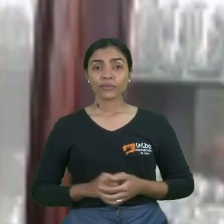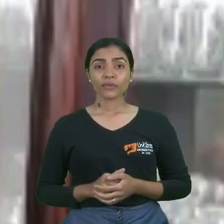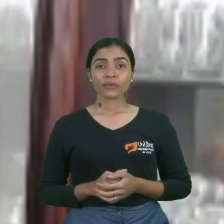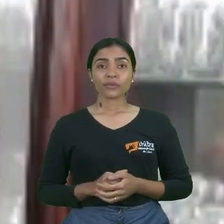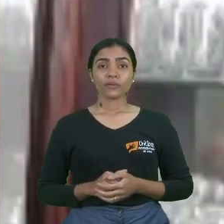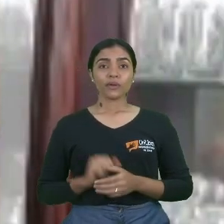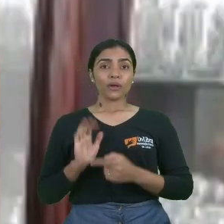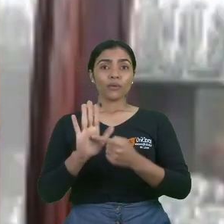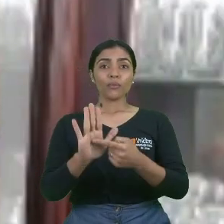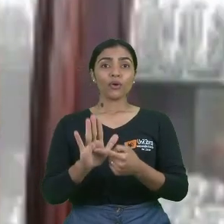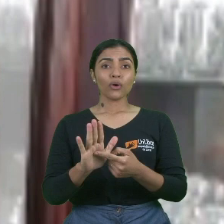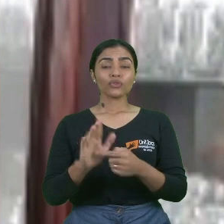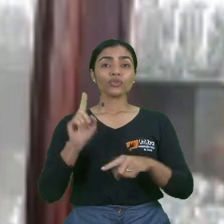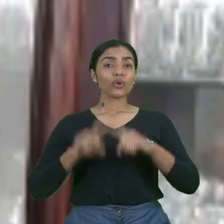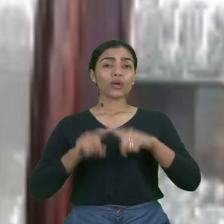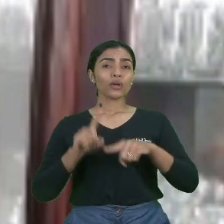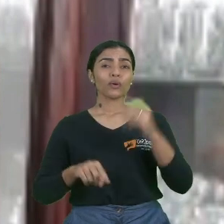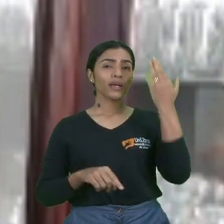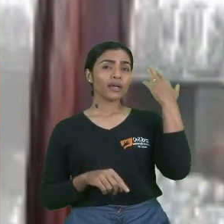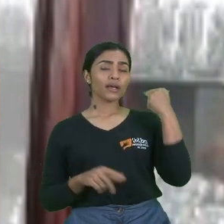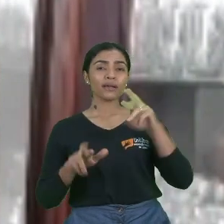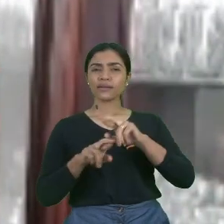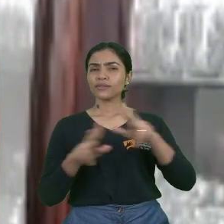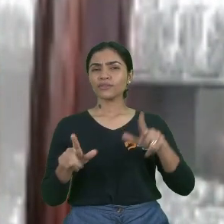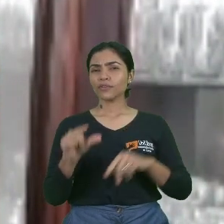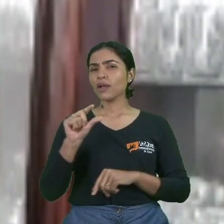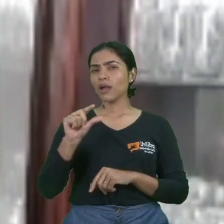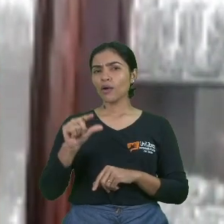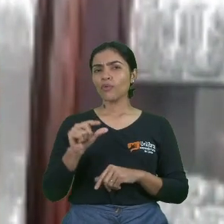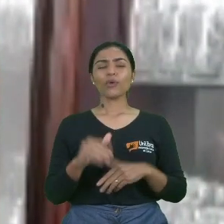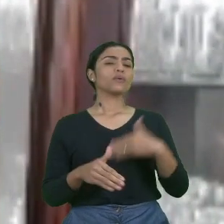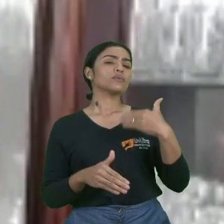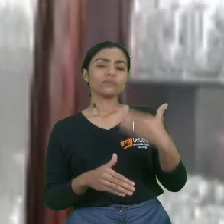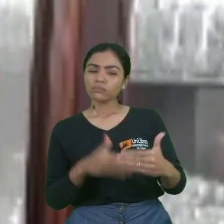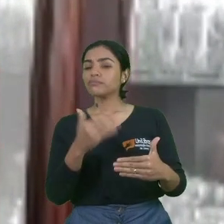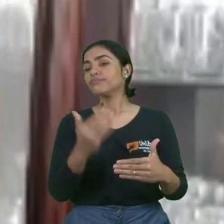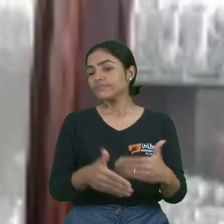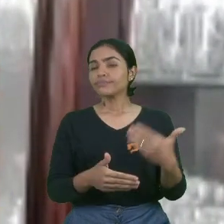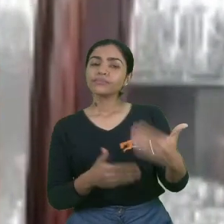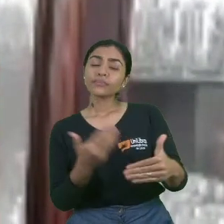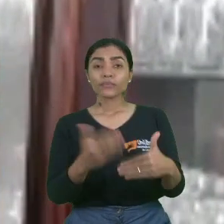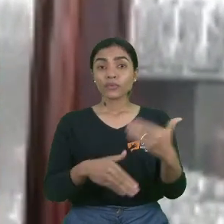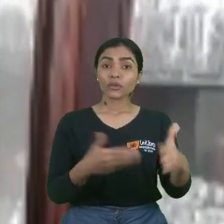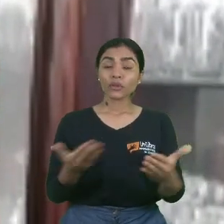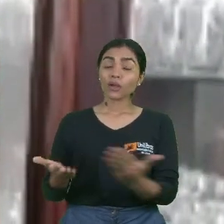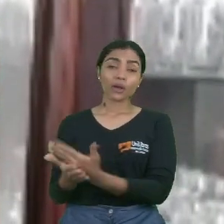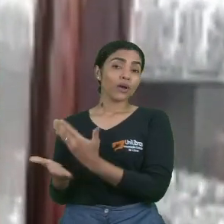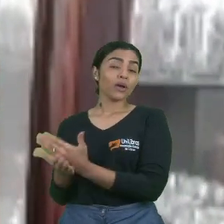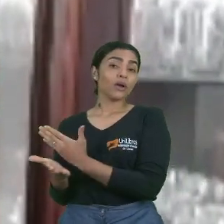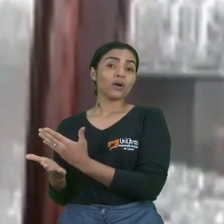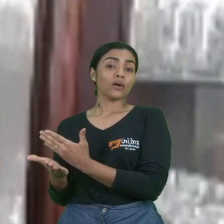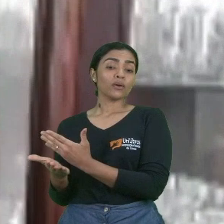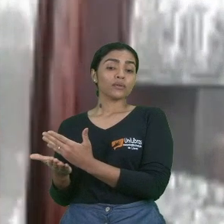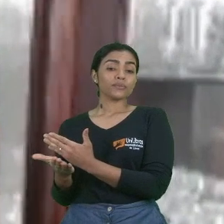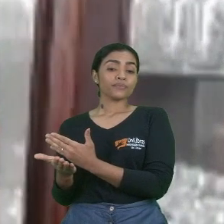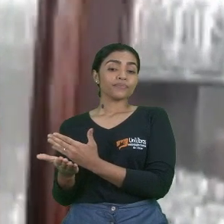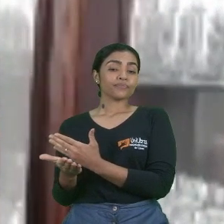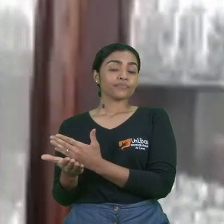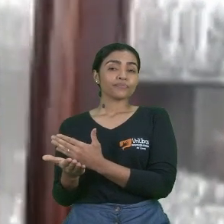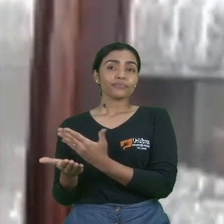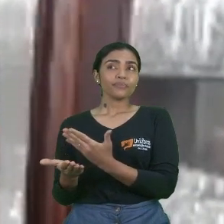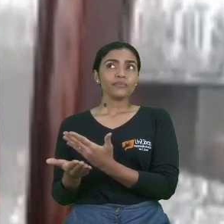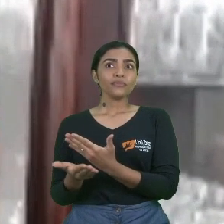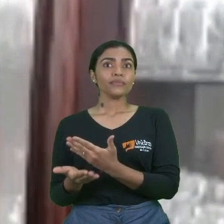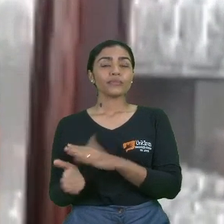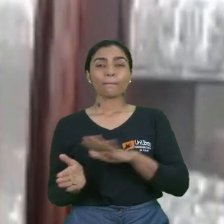mostrando que as coisas eram diferentes e foi realmente aí ele fala